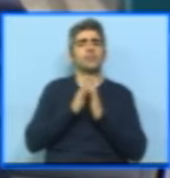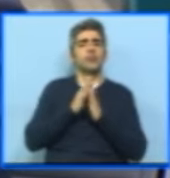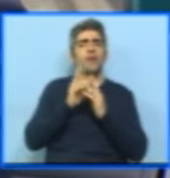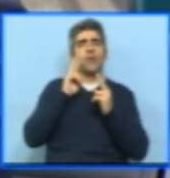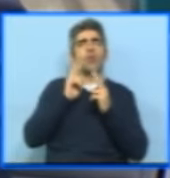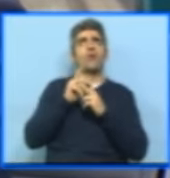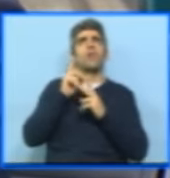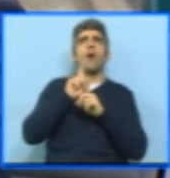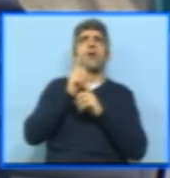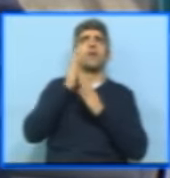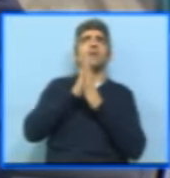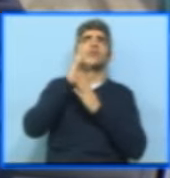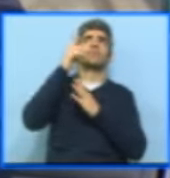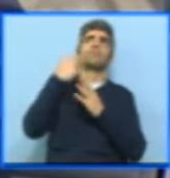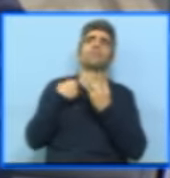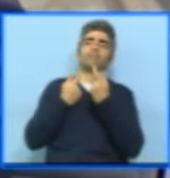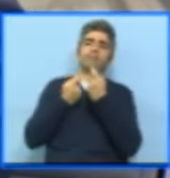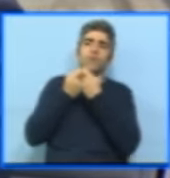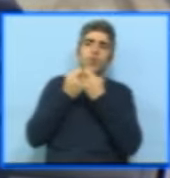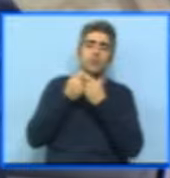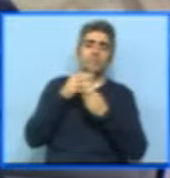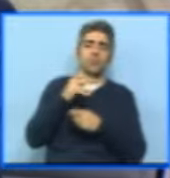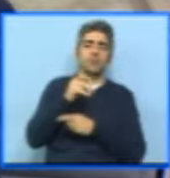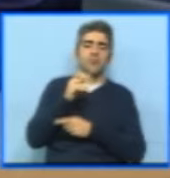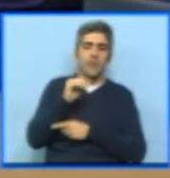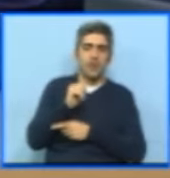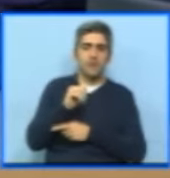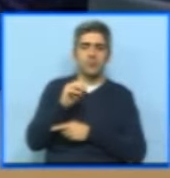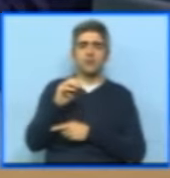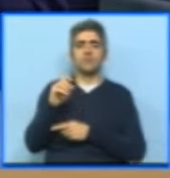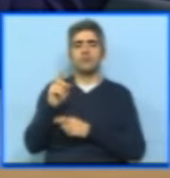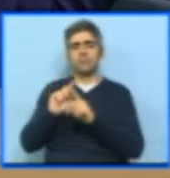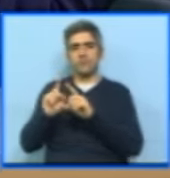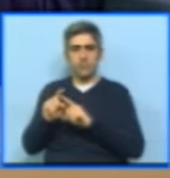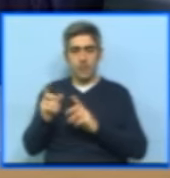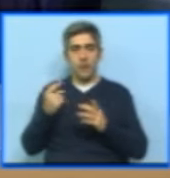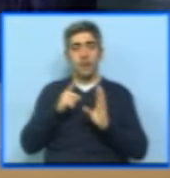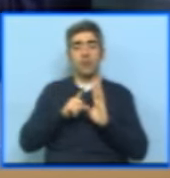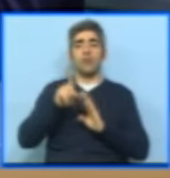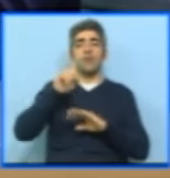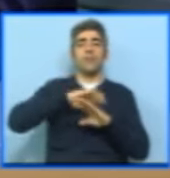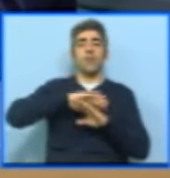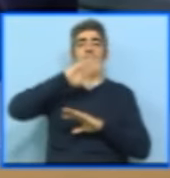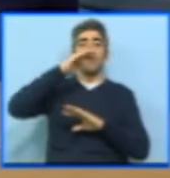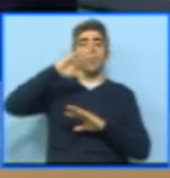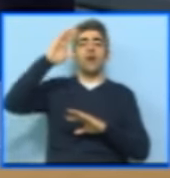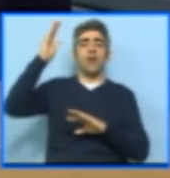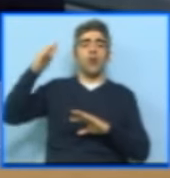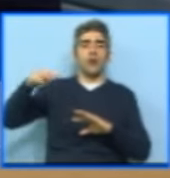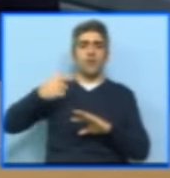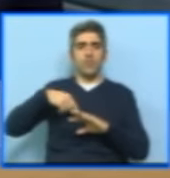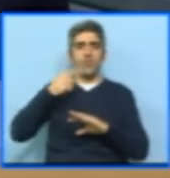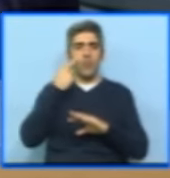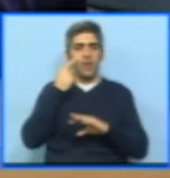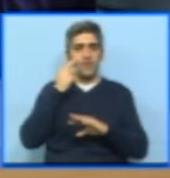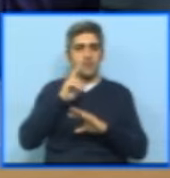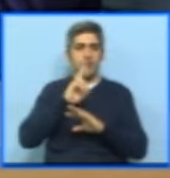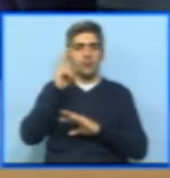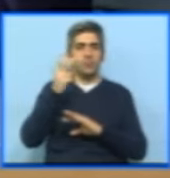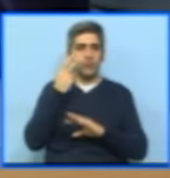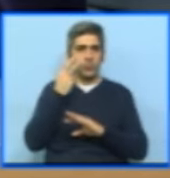com o sagrado. Muitas vezes, com Moisés, etc. E, de facto, irem àquela montanha que a gente conhece, que a gente já